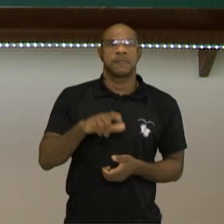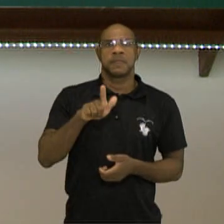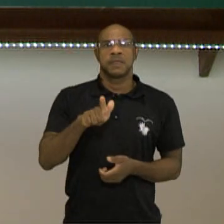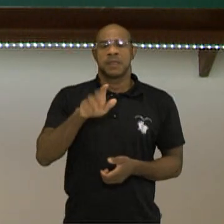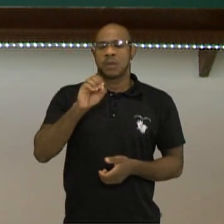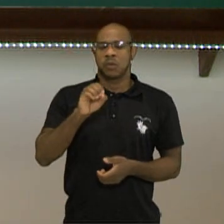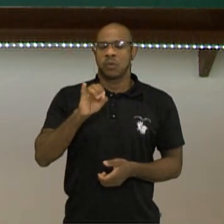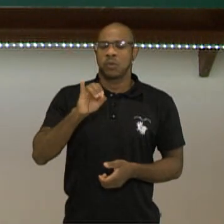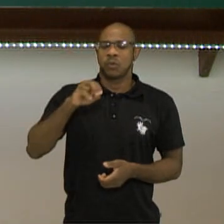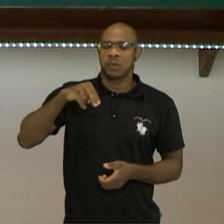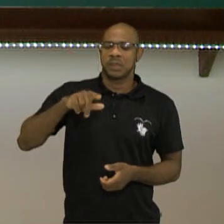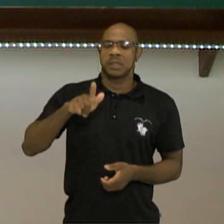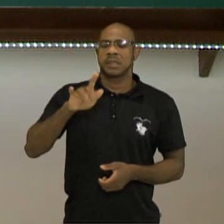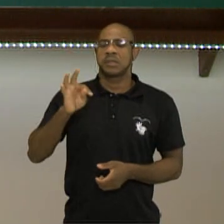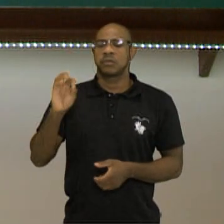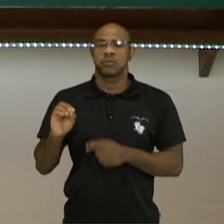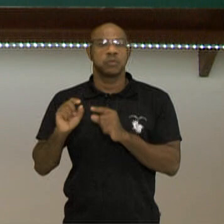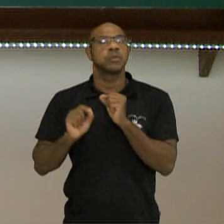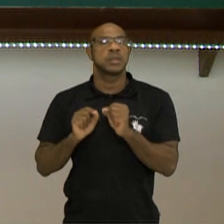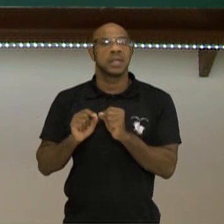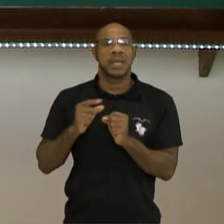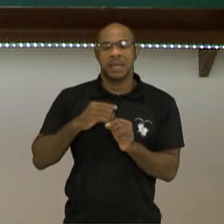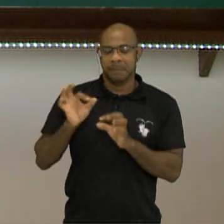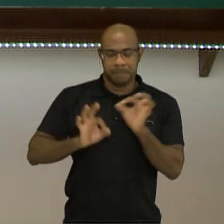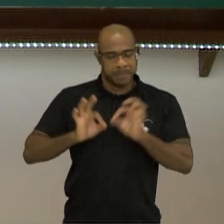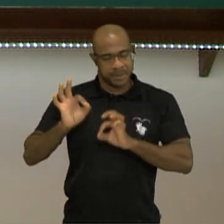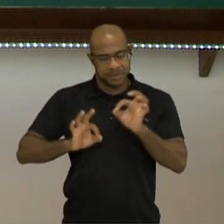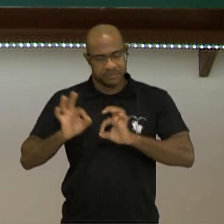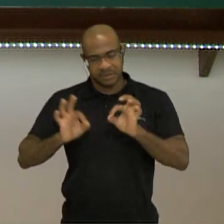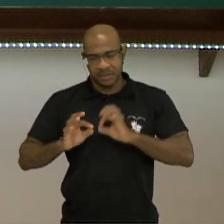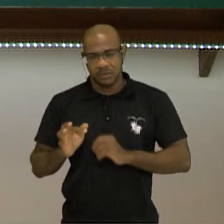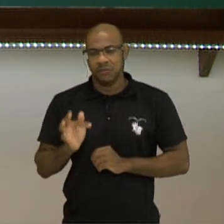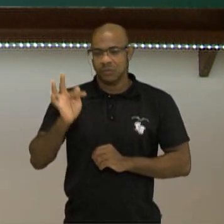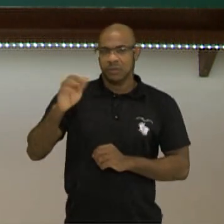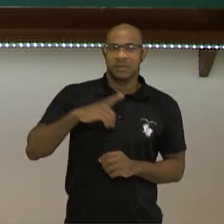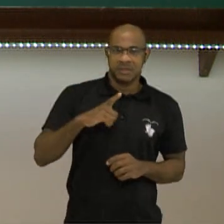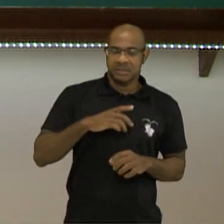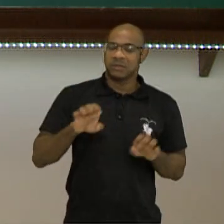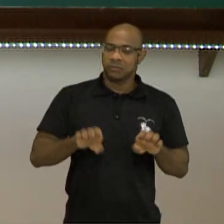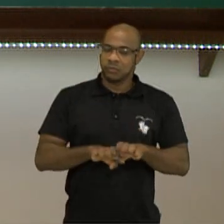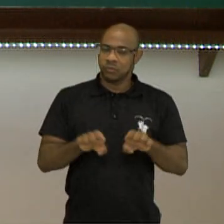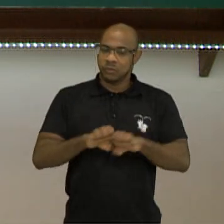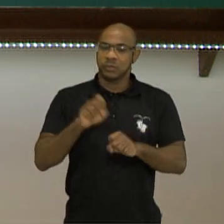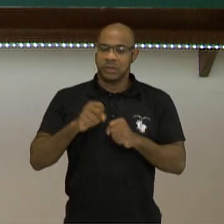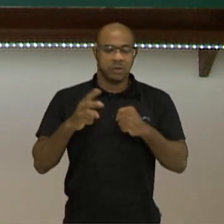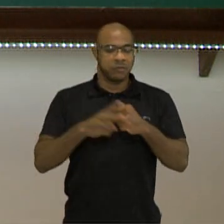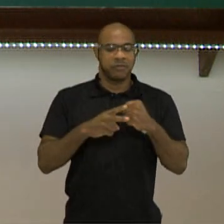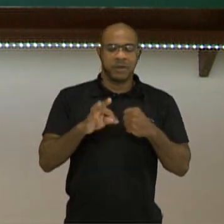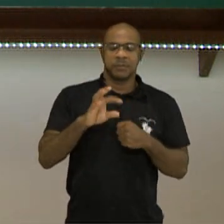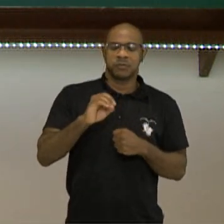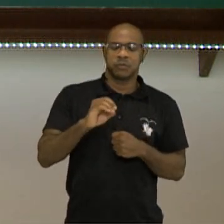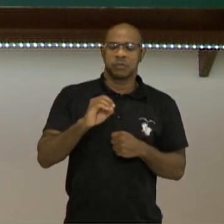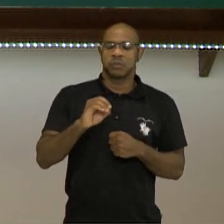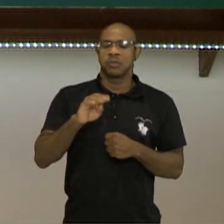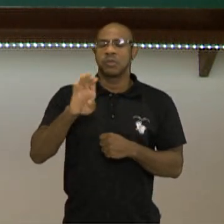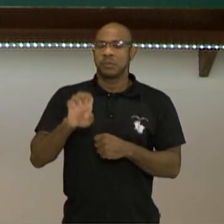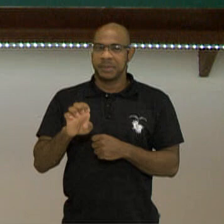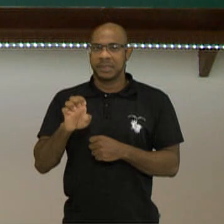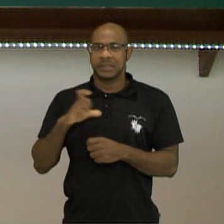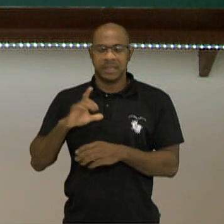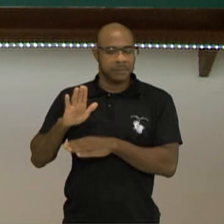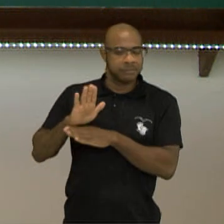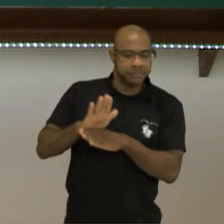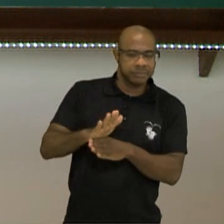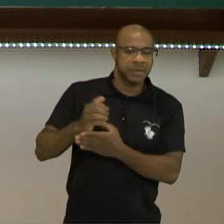sendo planejado, então ele já tem uma estrutura com o verbo to be como auxiliar, o going to, para então vir